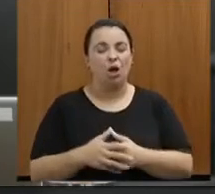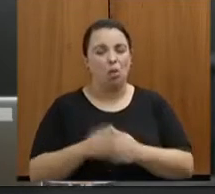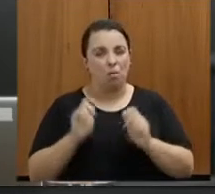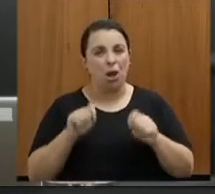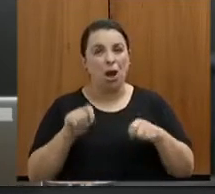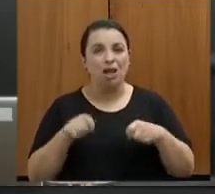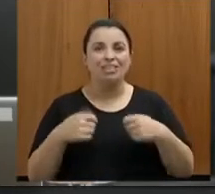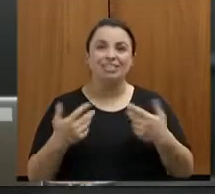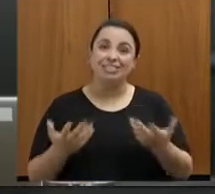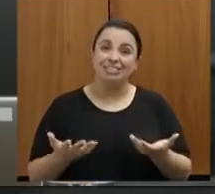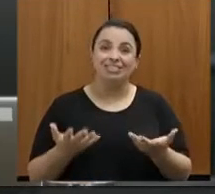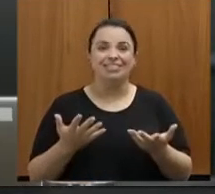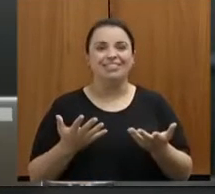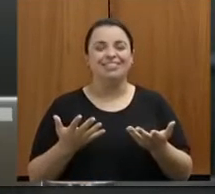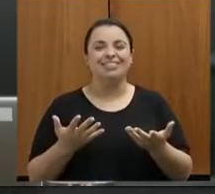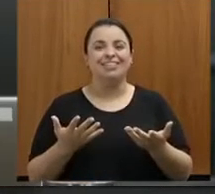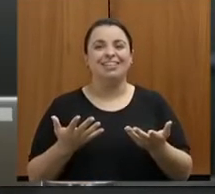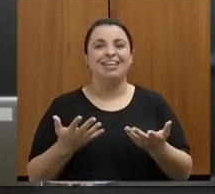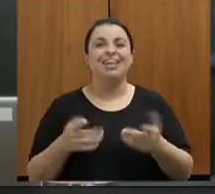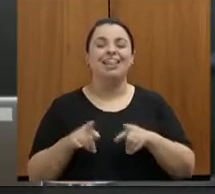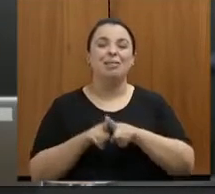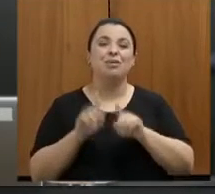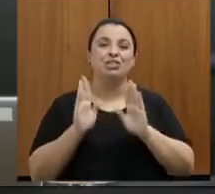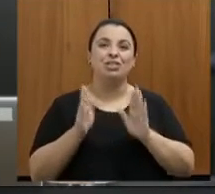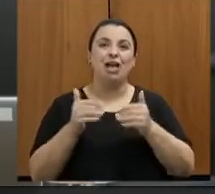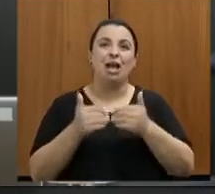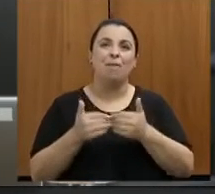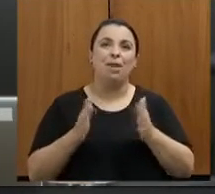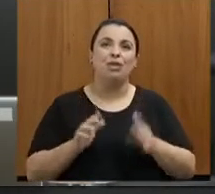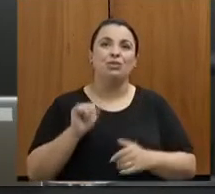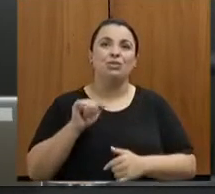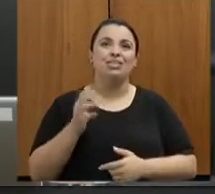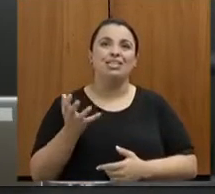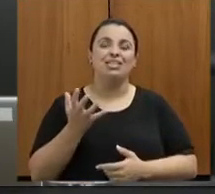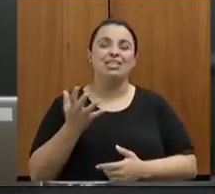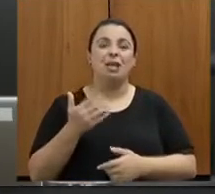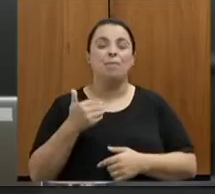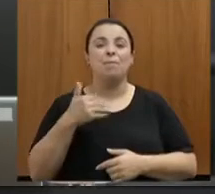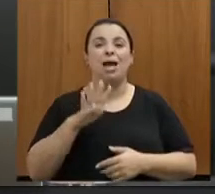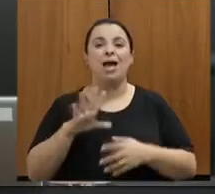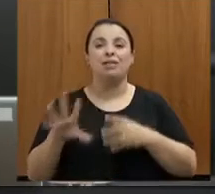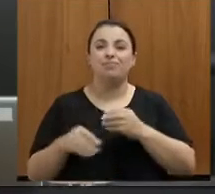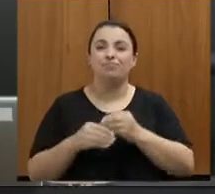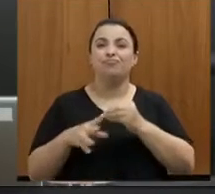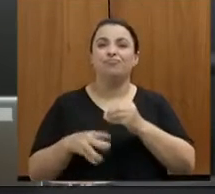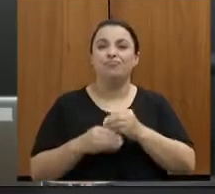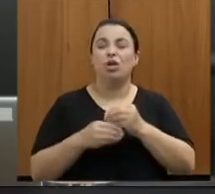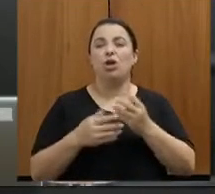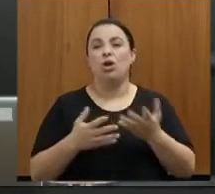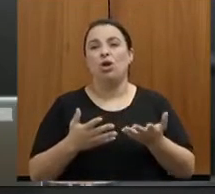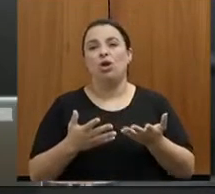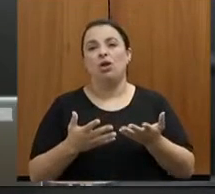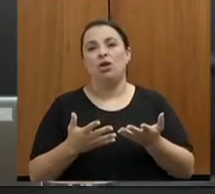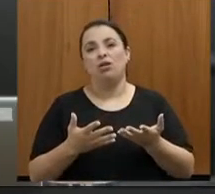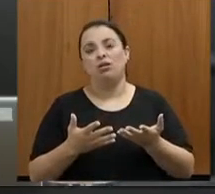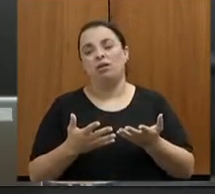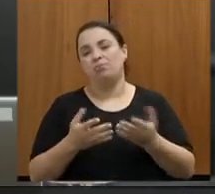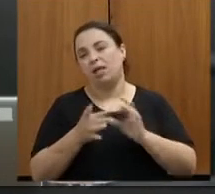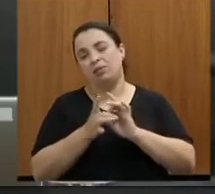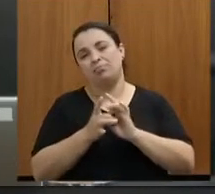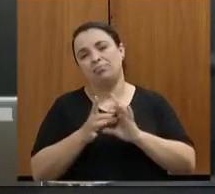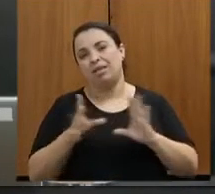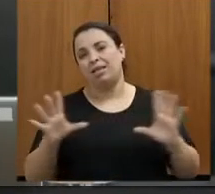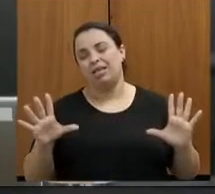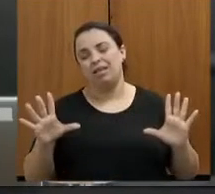e já deixo em aberto aí, se alguém quiser fazer mais alguma consideração, eu